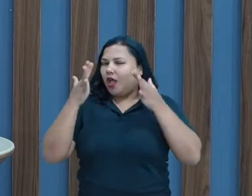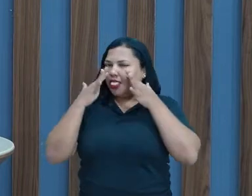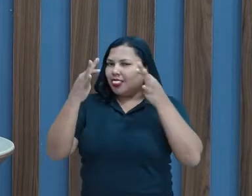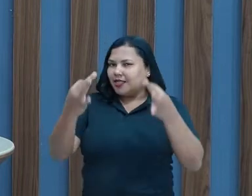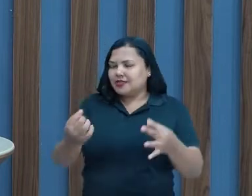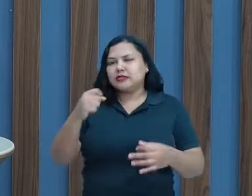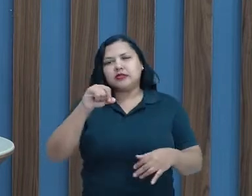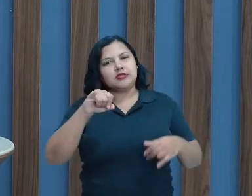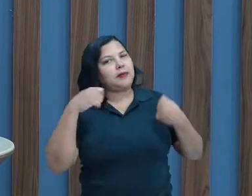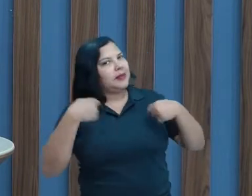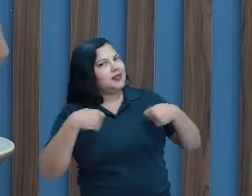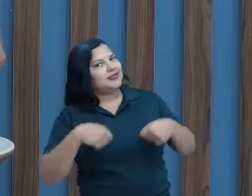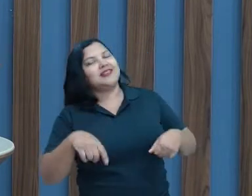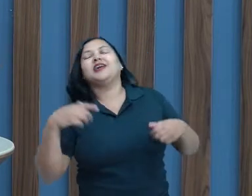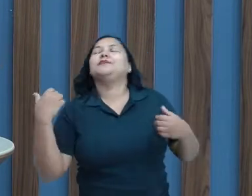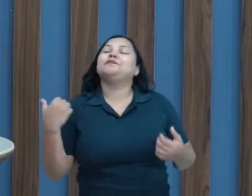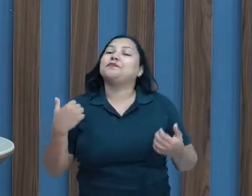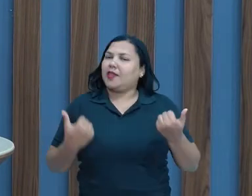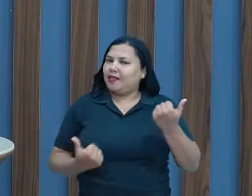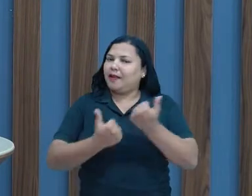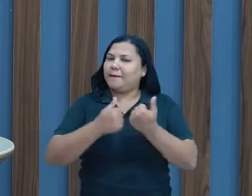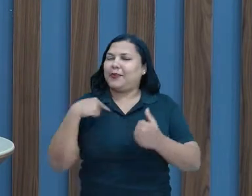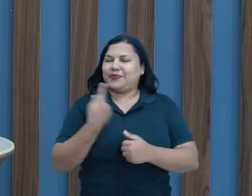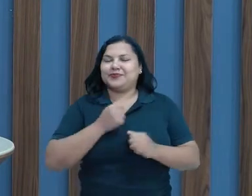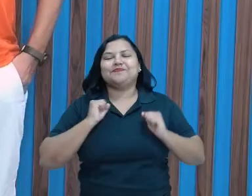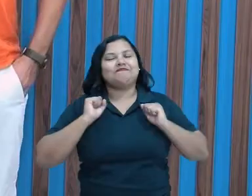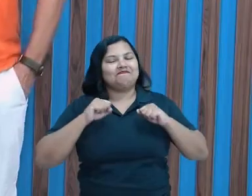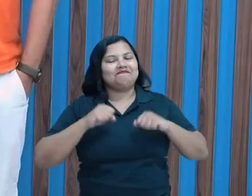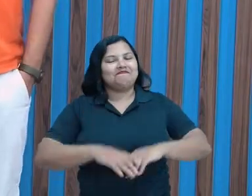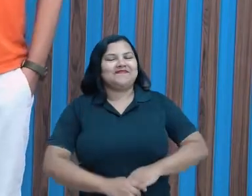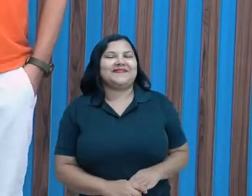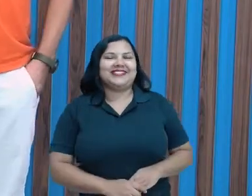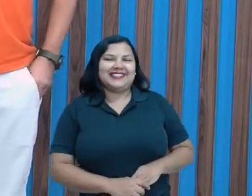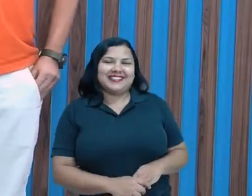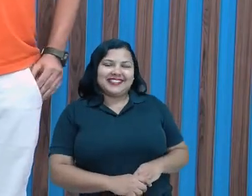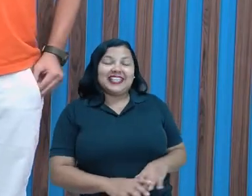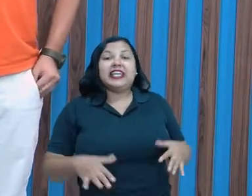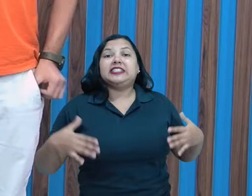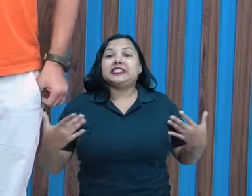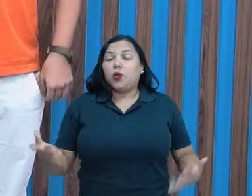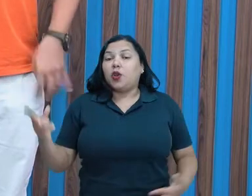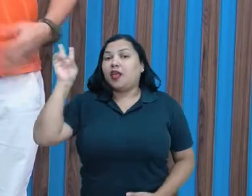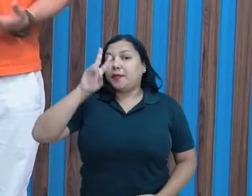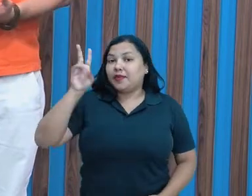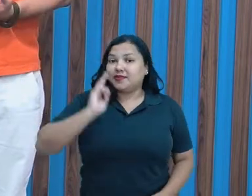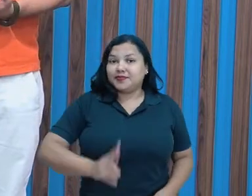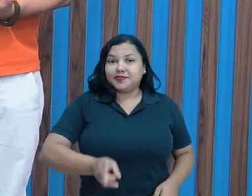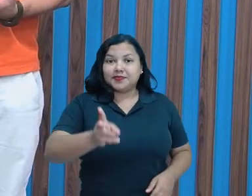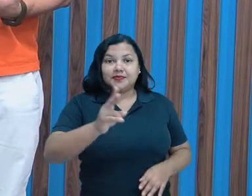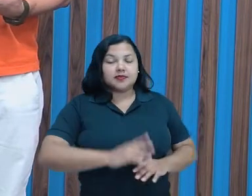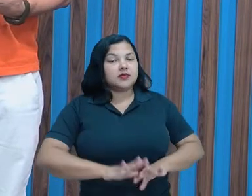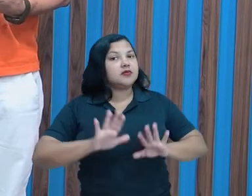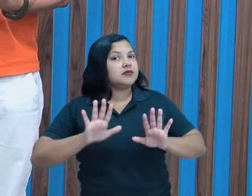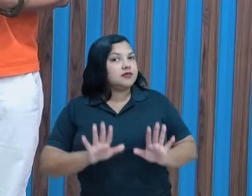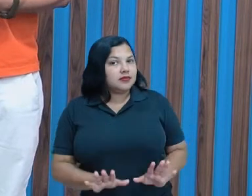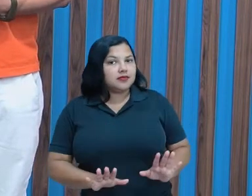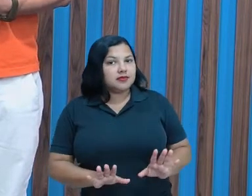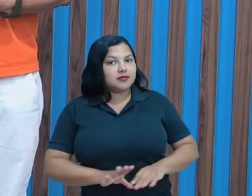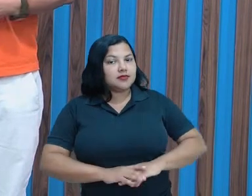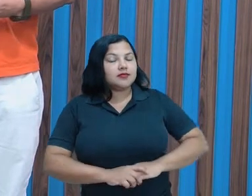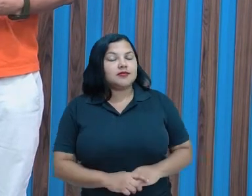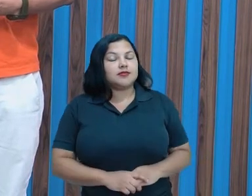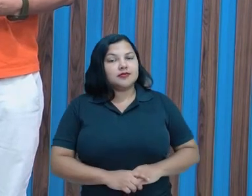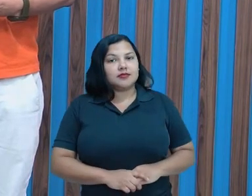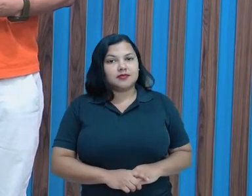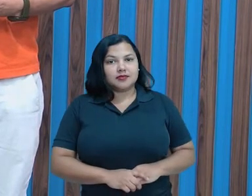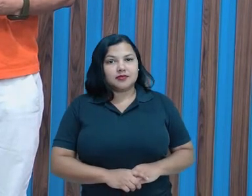e o que precisar, conta conosco. Beleza? Tamo junto. É isso aí. E lembrando para o pessoal, tá assim, raramente tem,